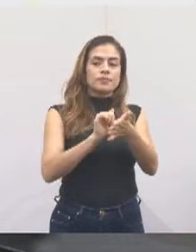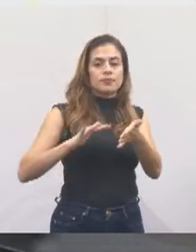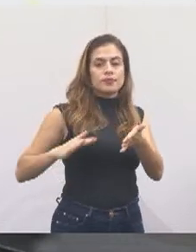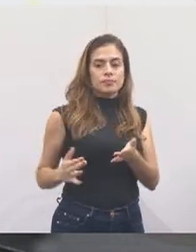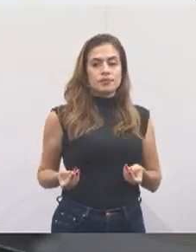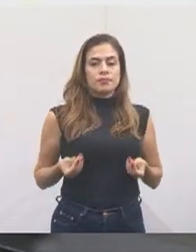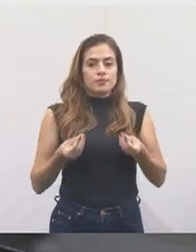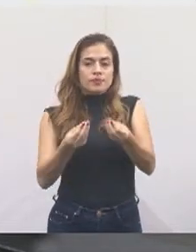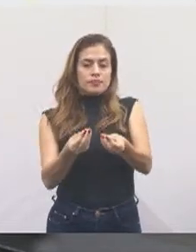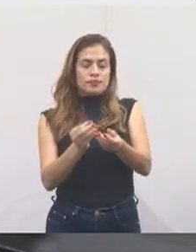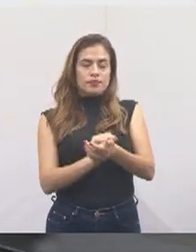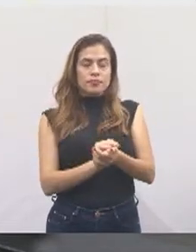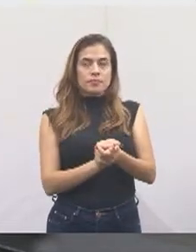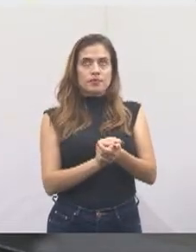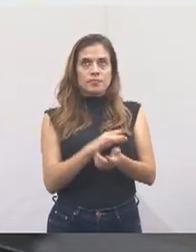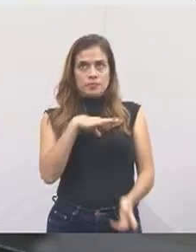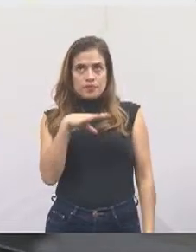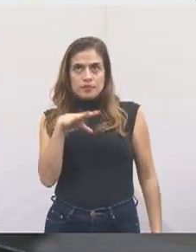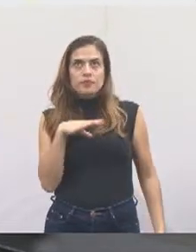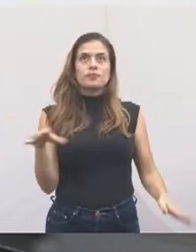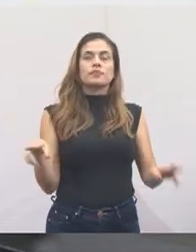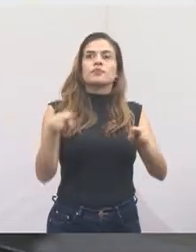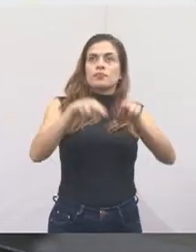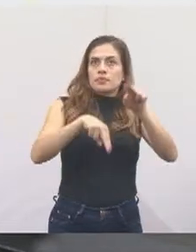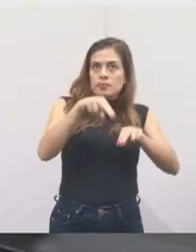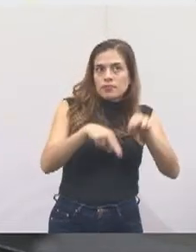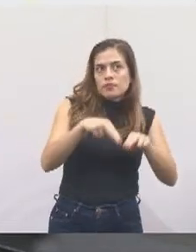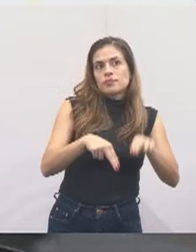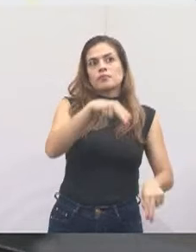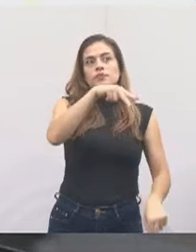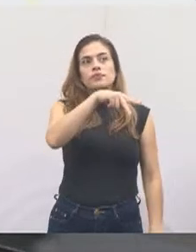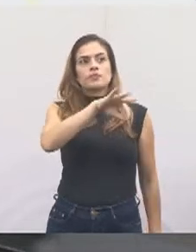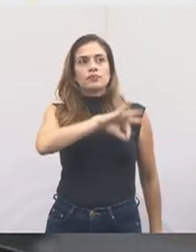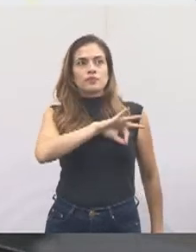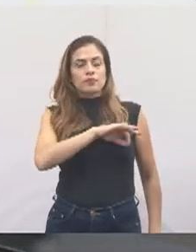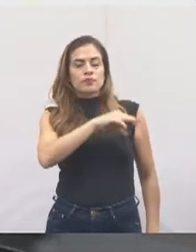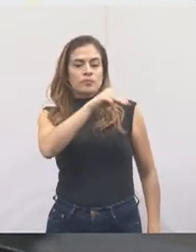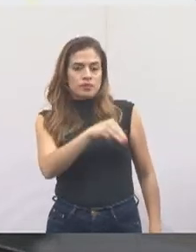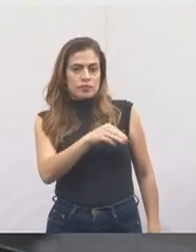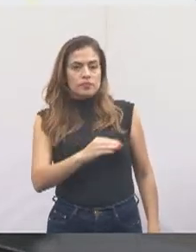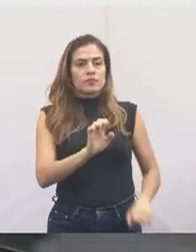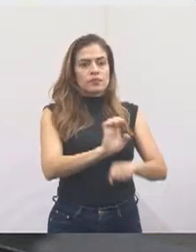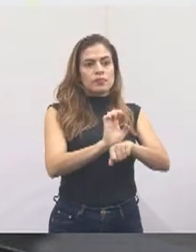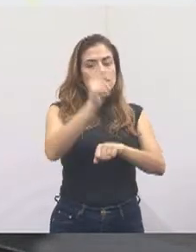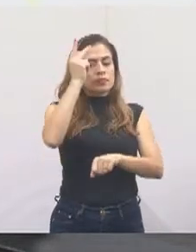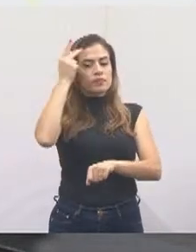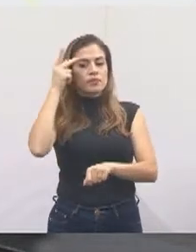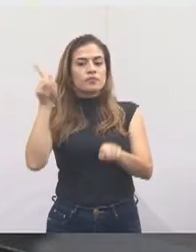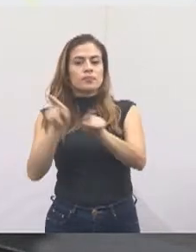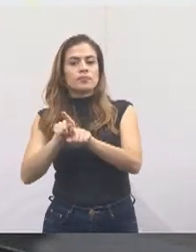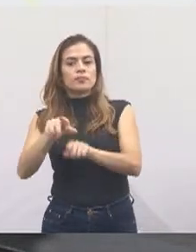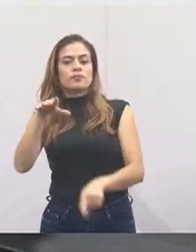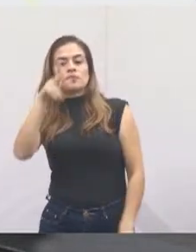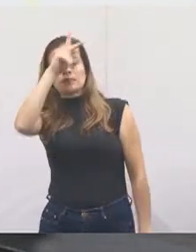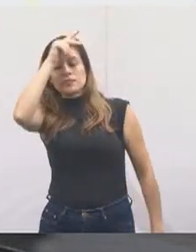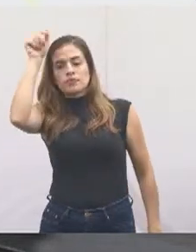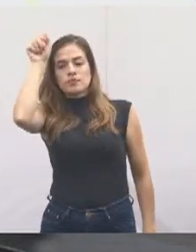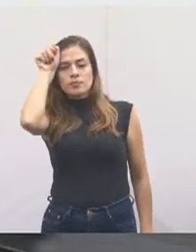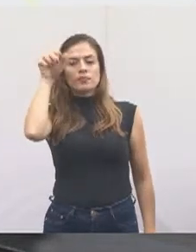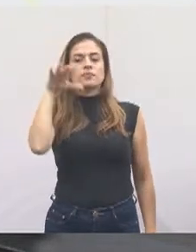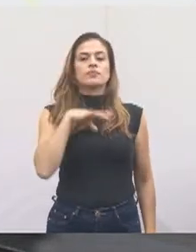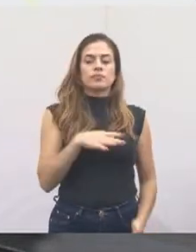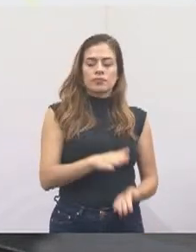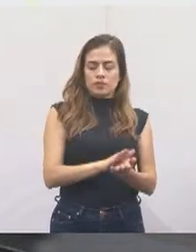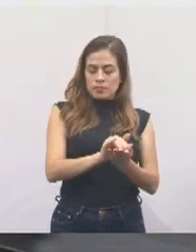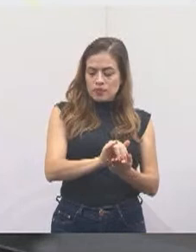Delegada do município uma parceria entre Polícia Militar do Estado de São Paulo e prefeitura Municipal ação Integradas